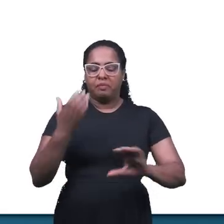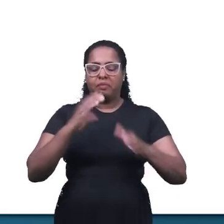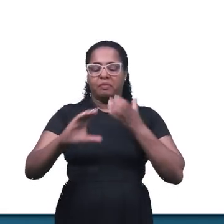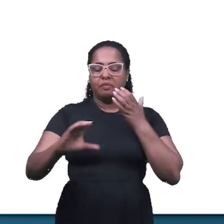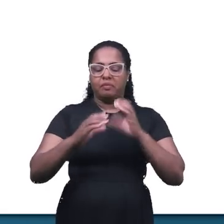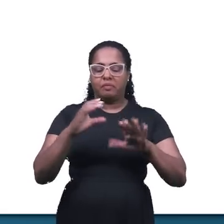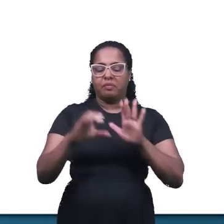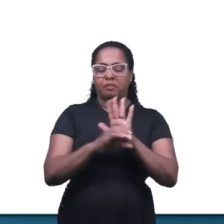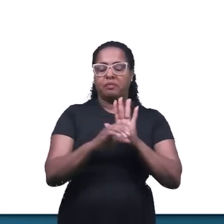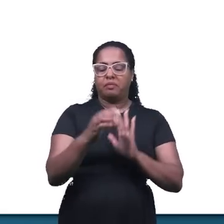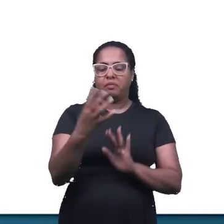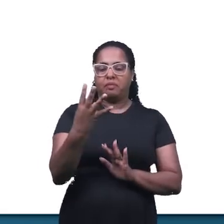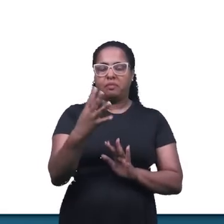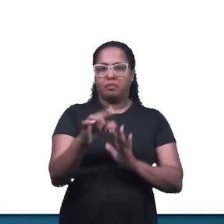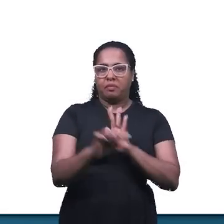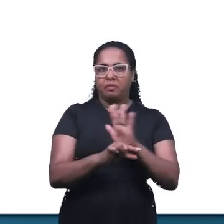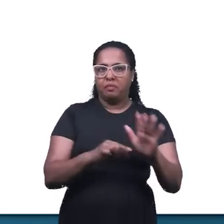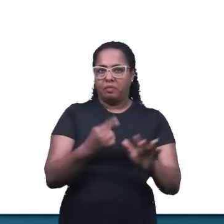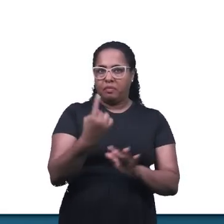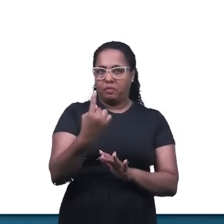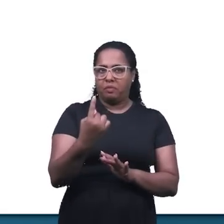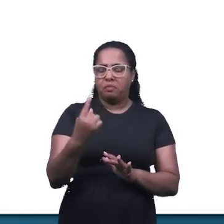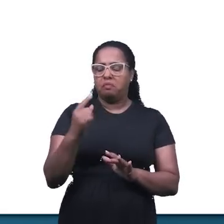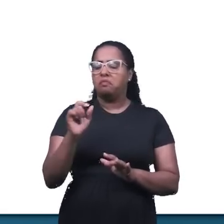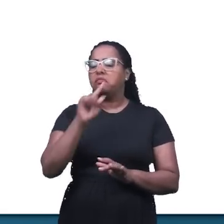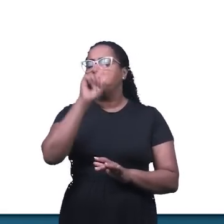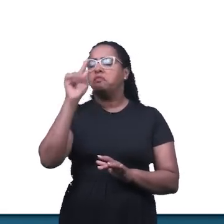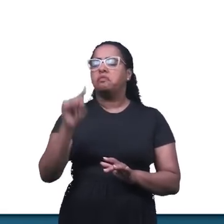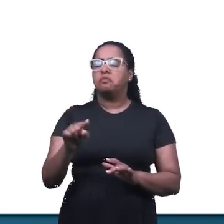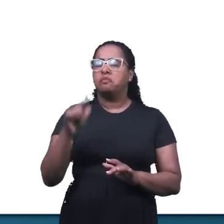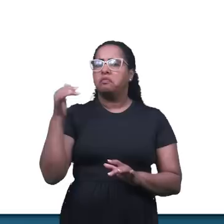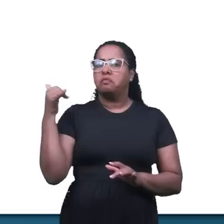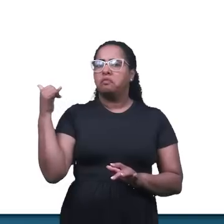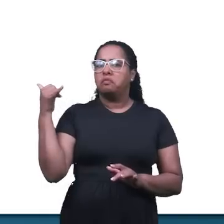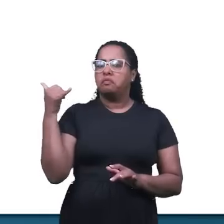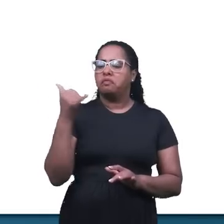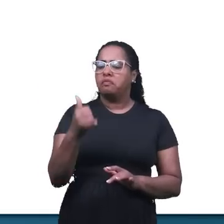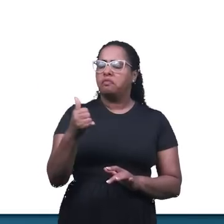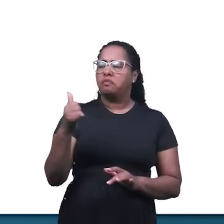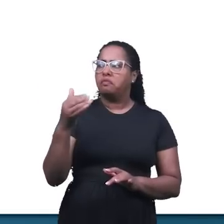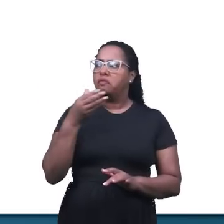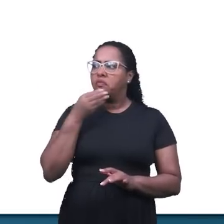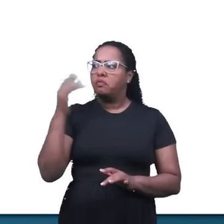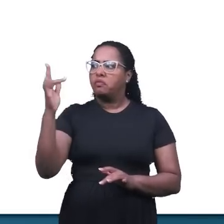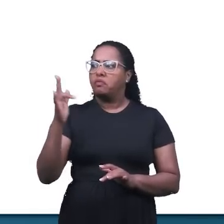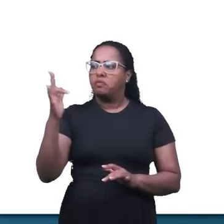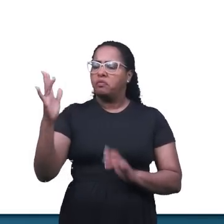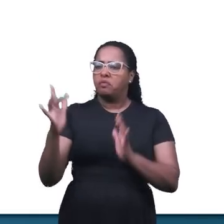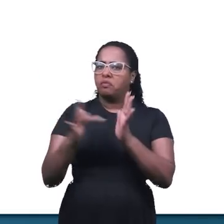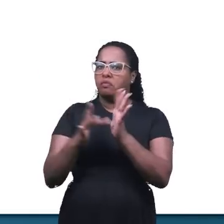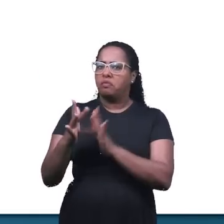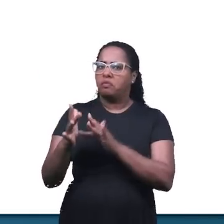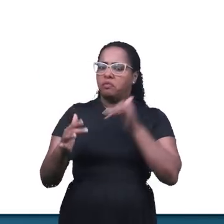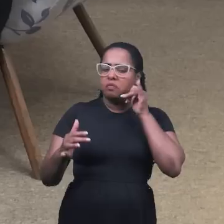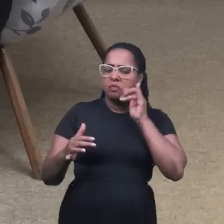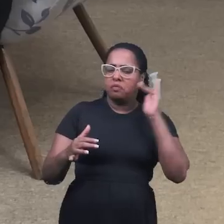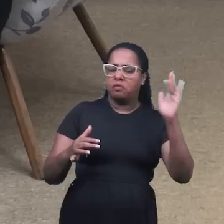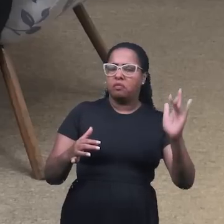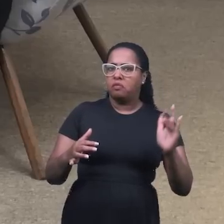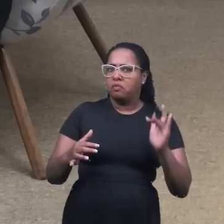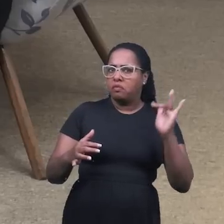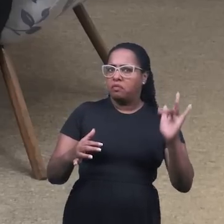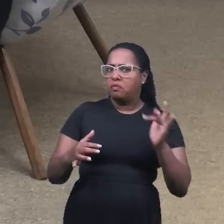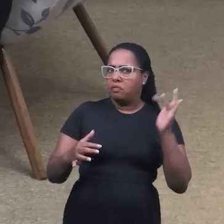Cantares capítulo 4, verso 1, quem está falando? O noivo Jesus ou a noiva a igreja?